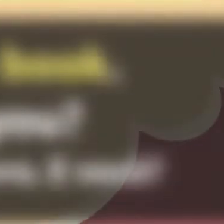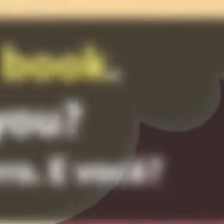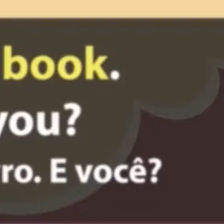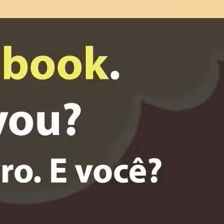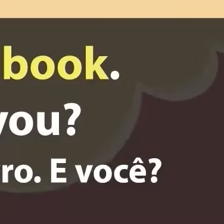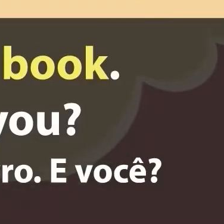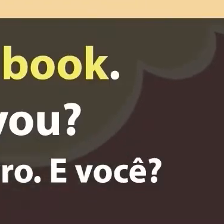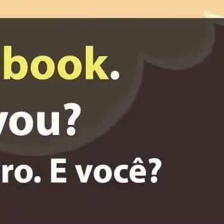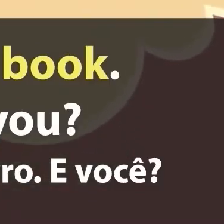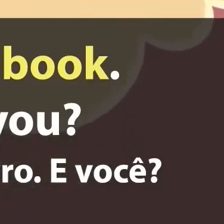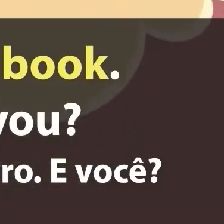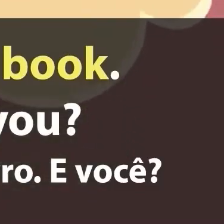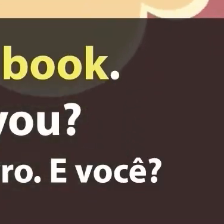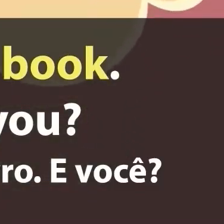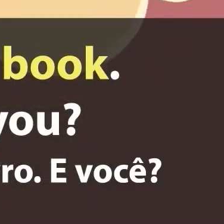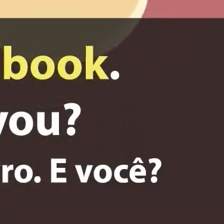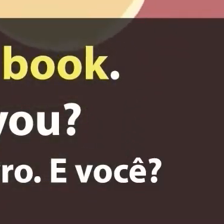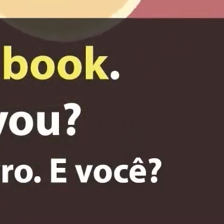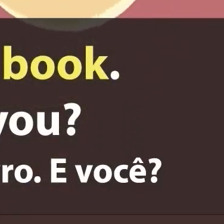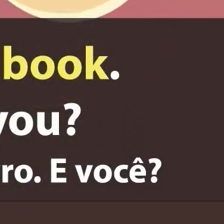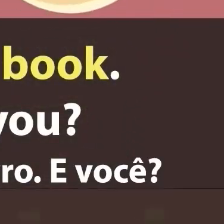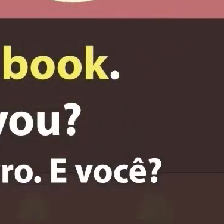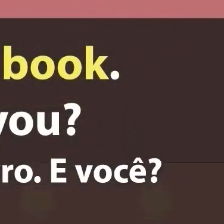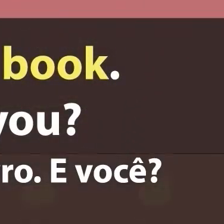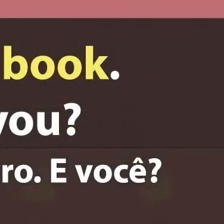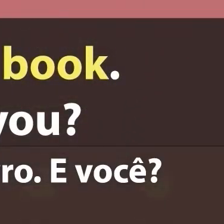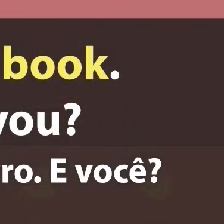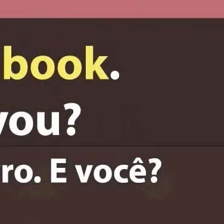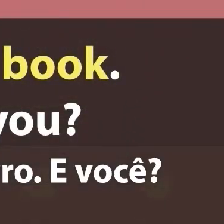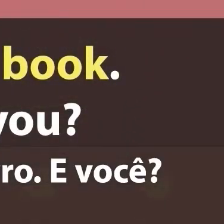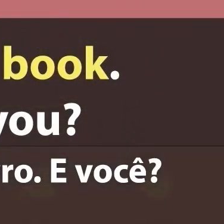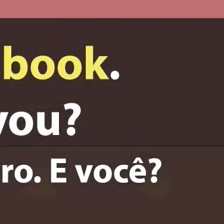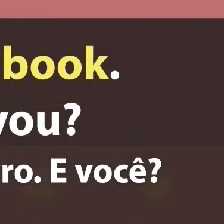I was reading a book. What about you?